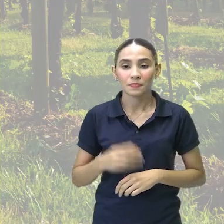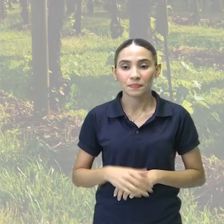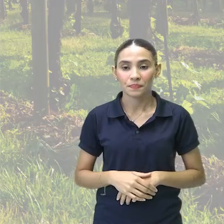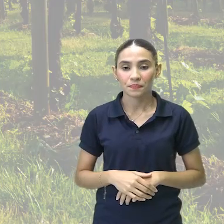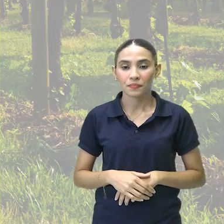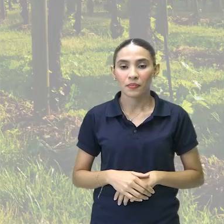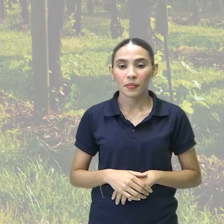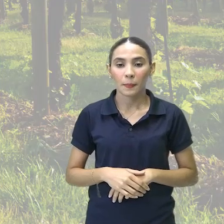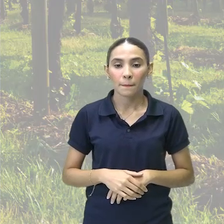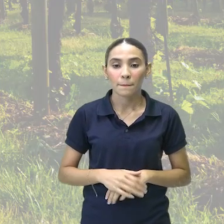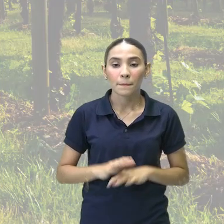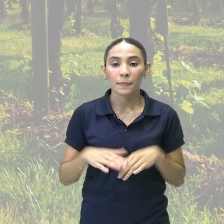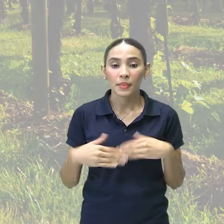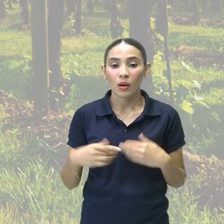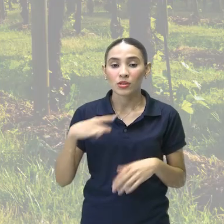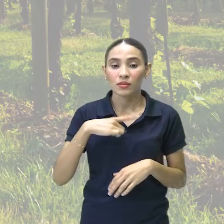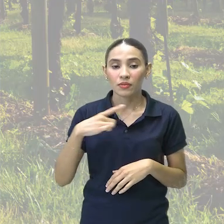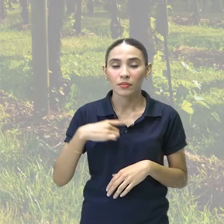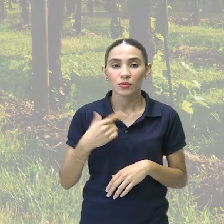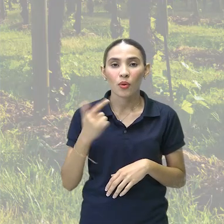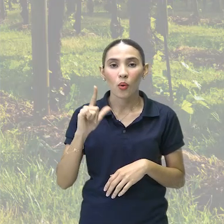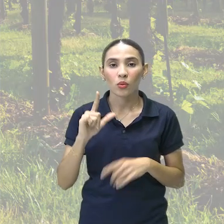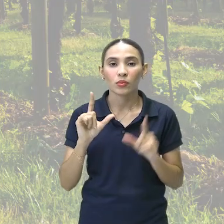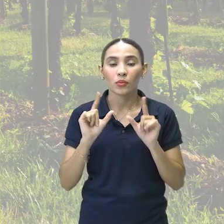aí, nós tivemos uma outra